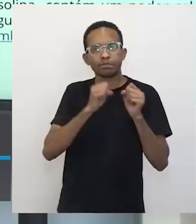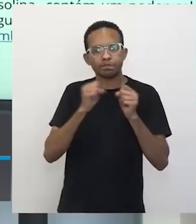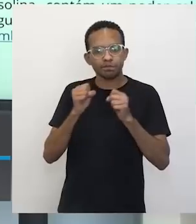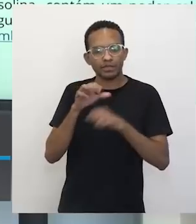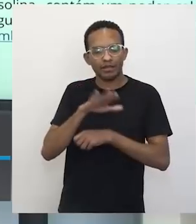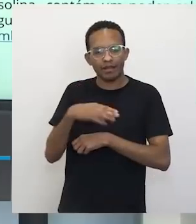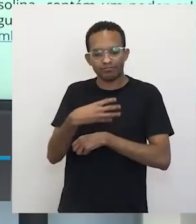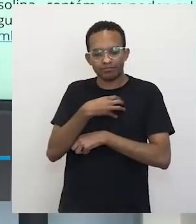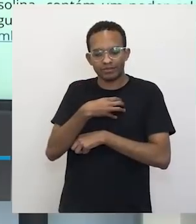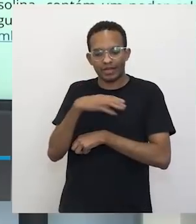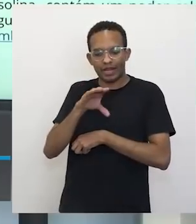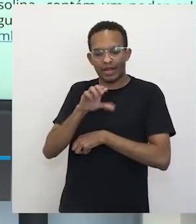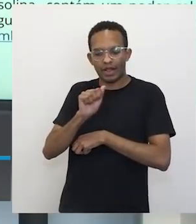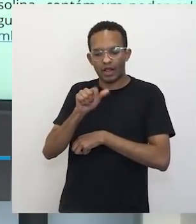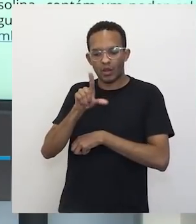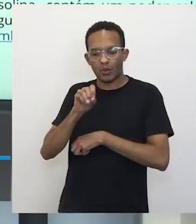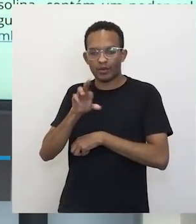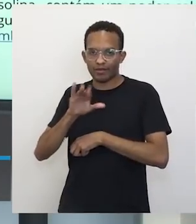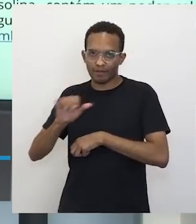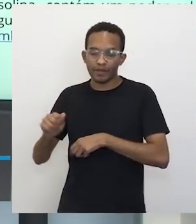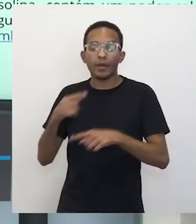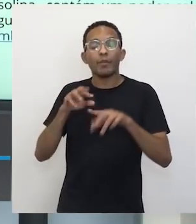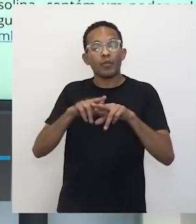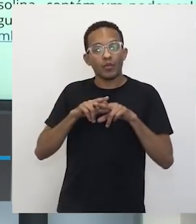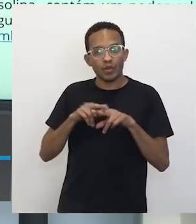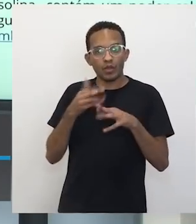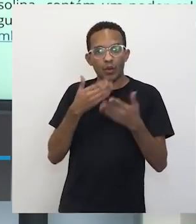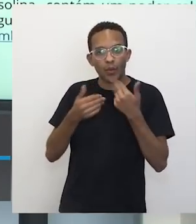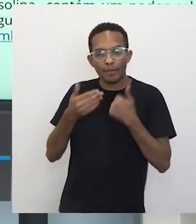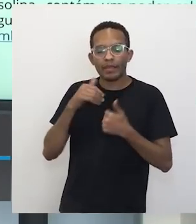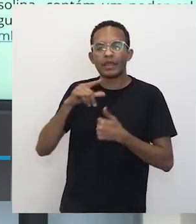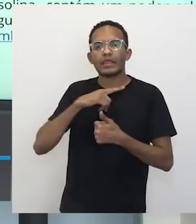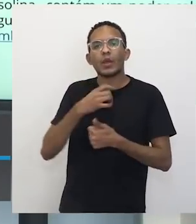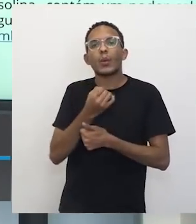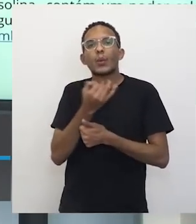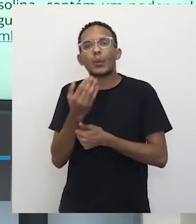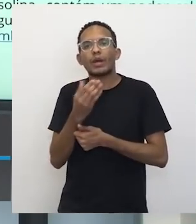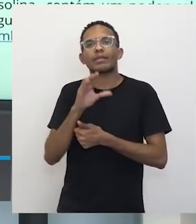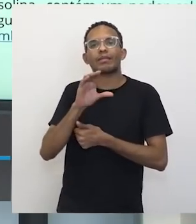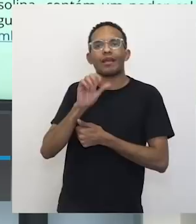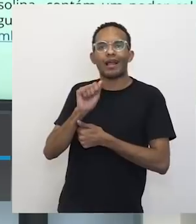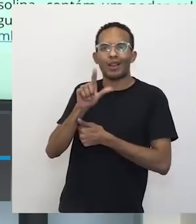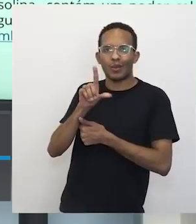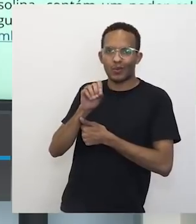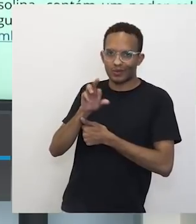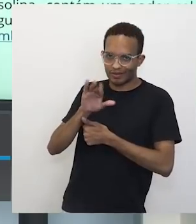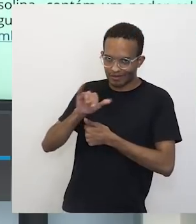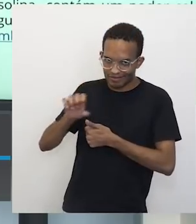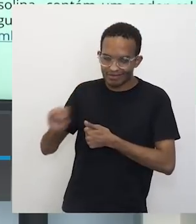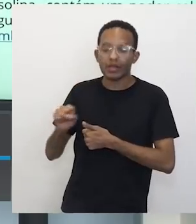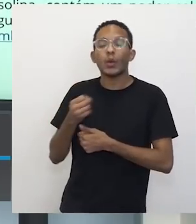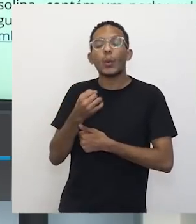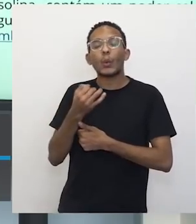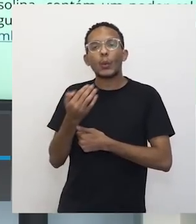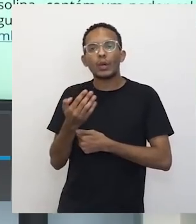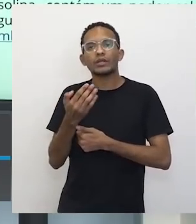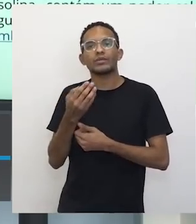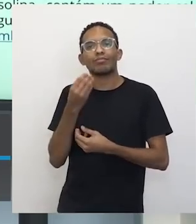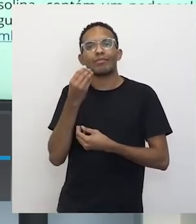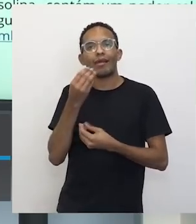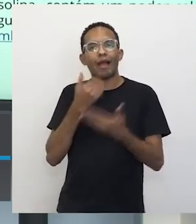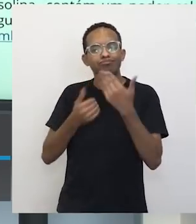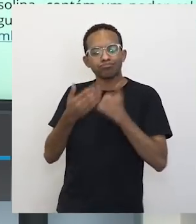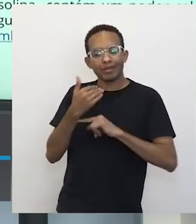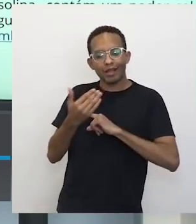a caloria. Por isso que os alimentos vêm escrito tantas calorias. Na verdade, é quanto aquele alimento te fornece